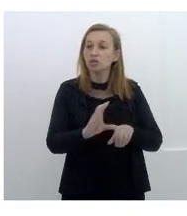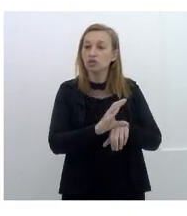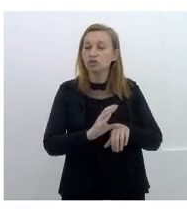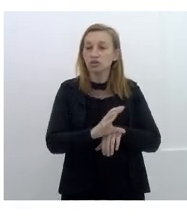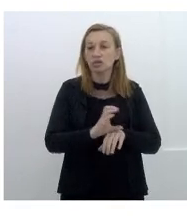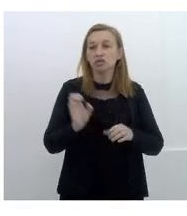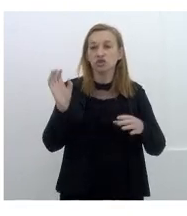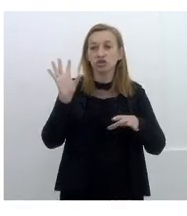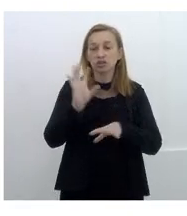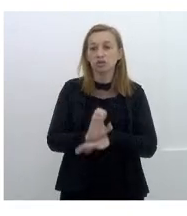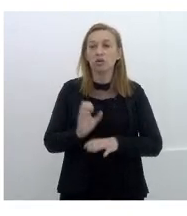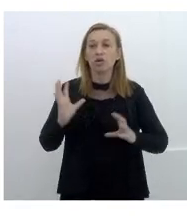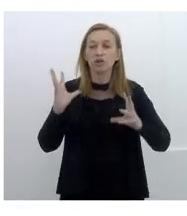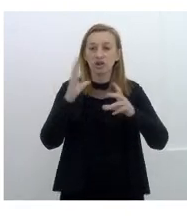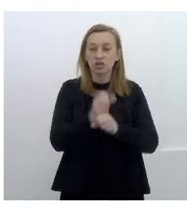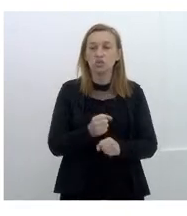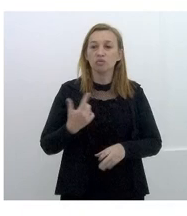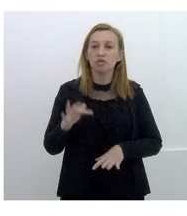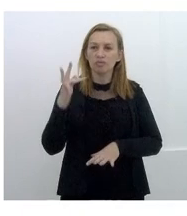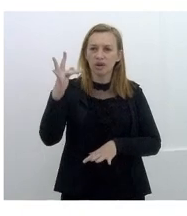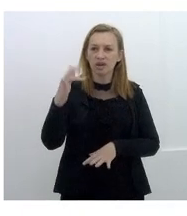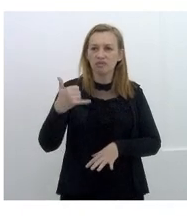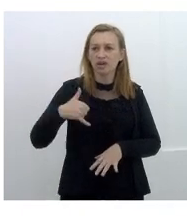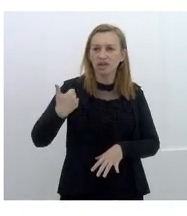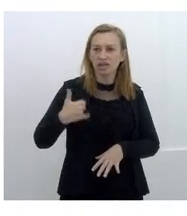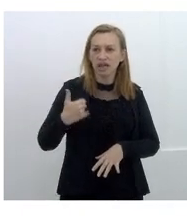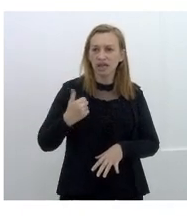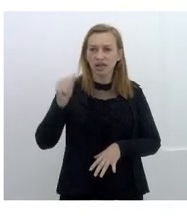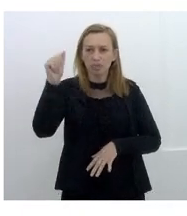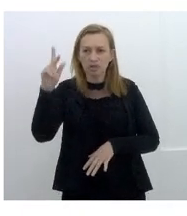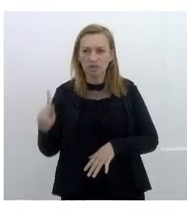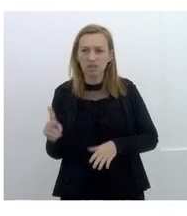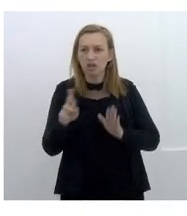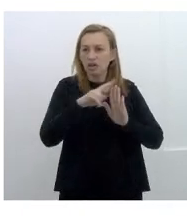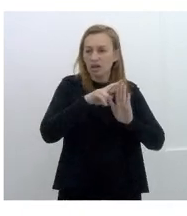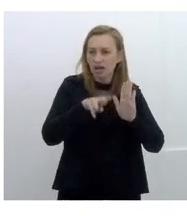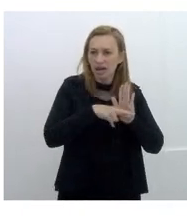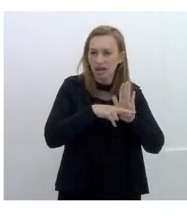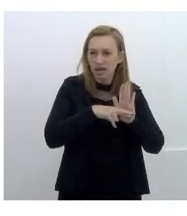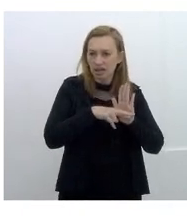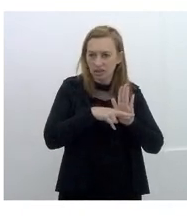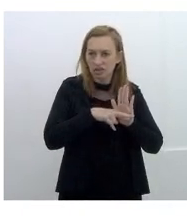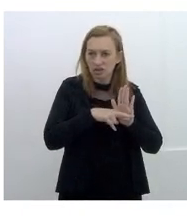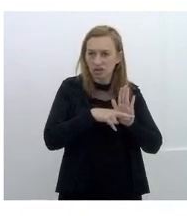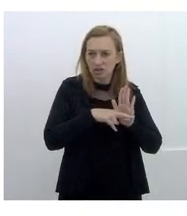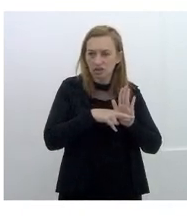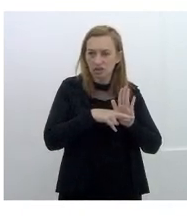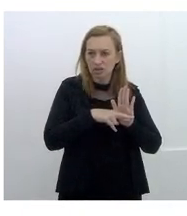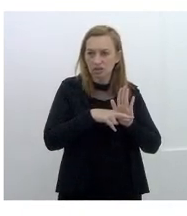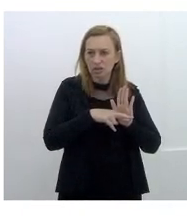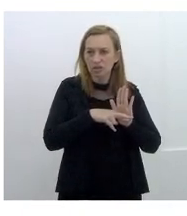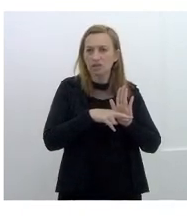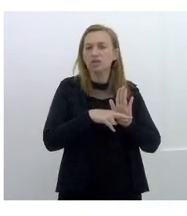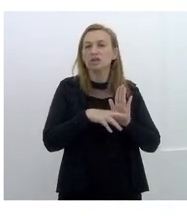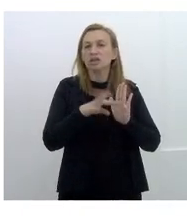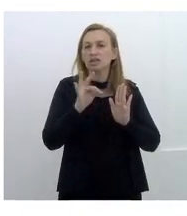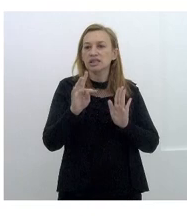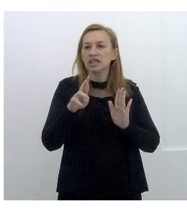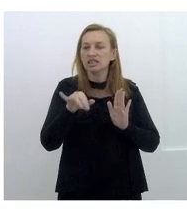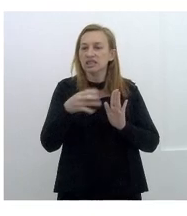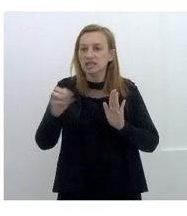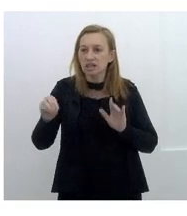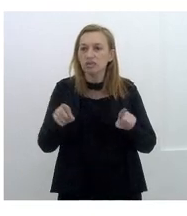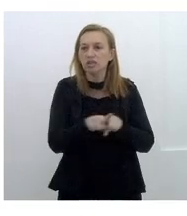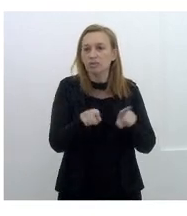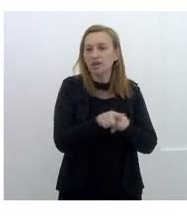para um breve resumo ela vai tratar a idade mínima de aposentadoria as regras de transição e regras transitórias tá